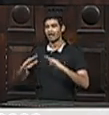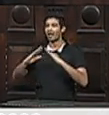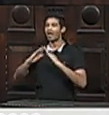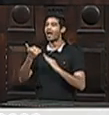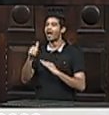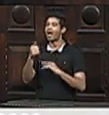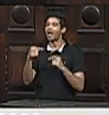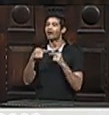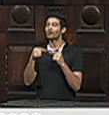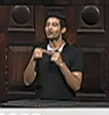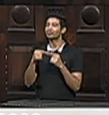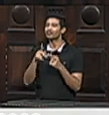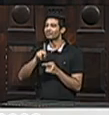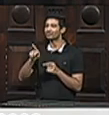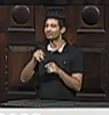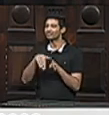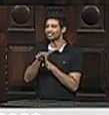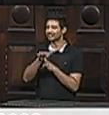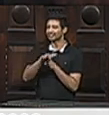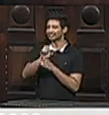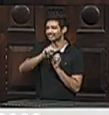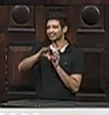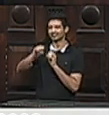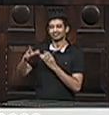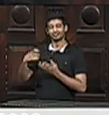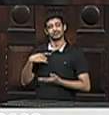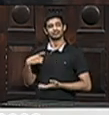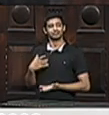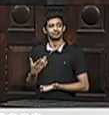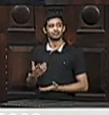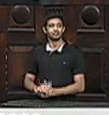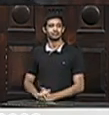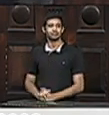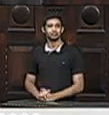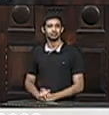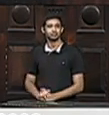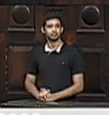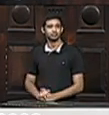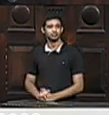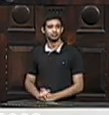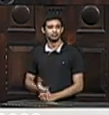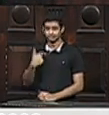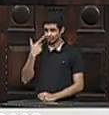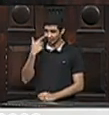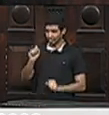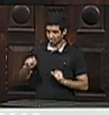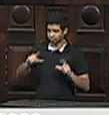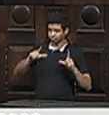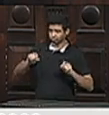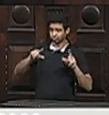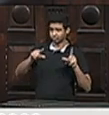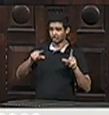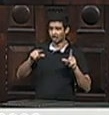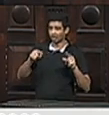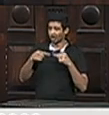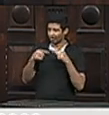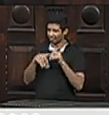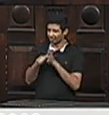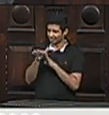trabalho, assim como acontece em outras áreas. Ora, nós temos representações da Alerj no Conselho Estadual de Educação